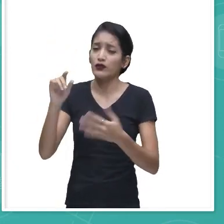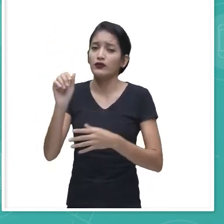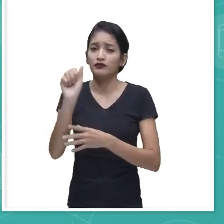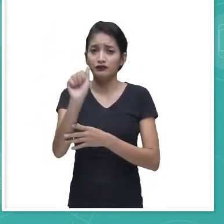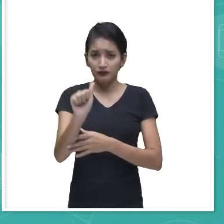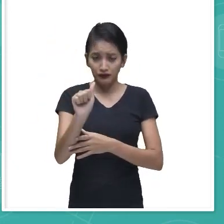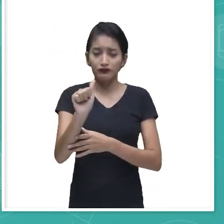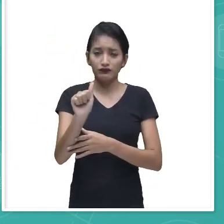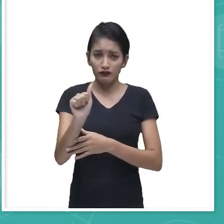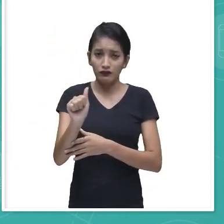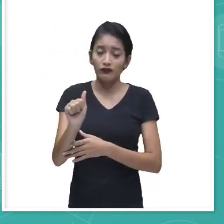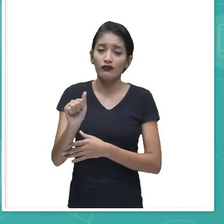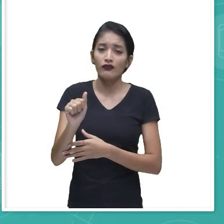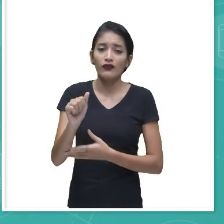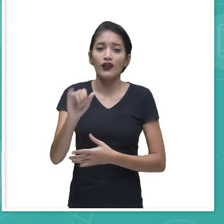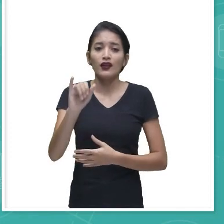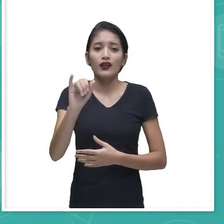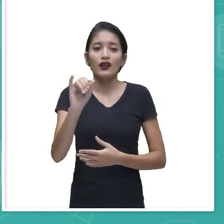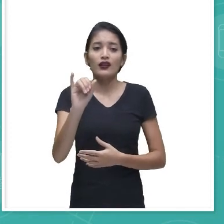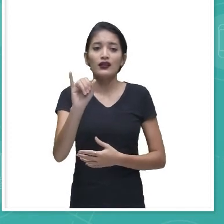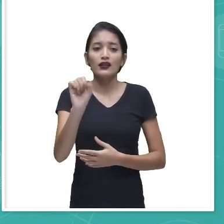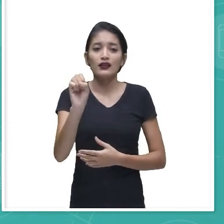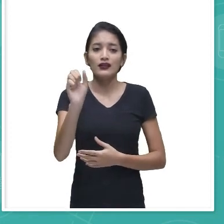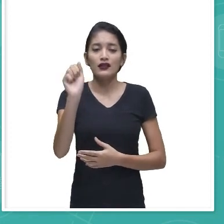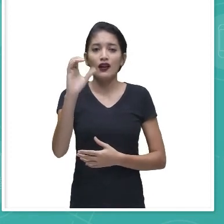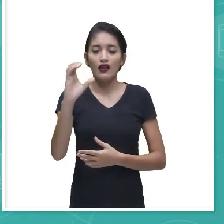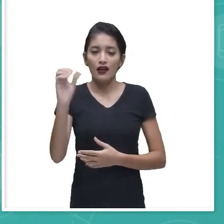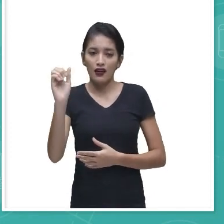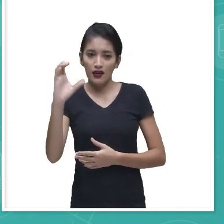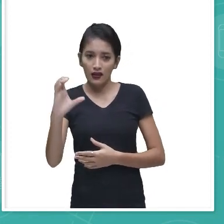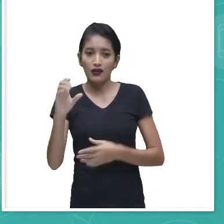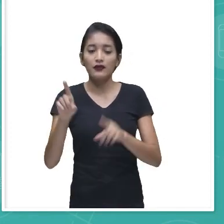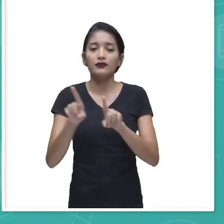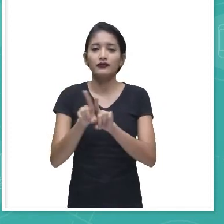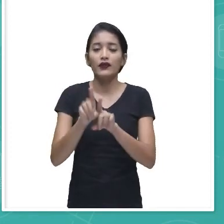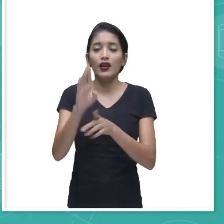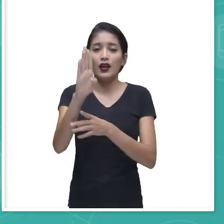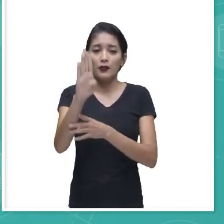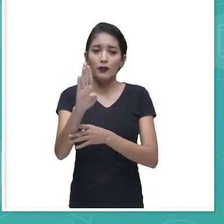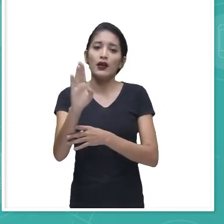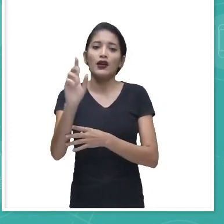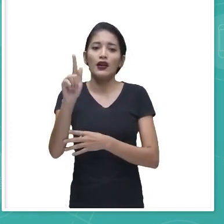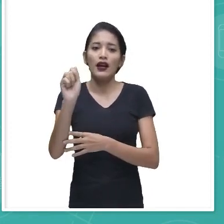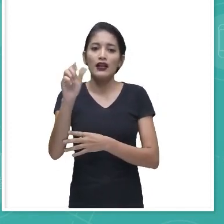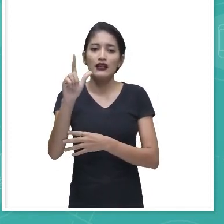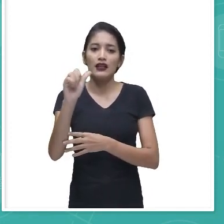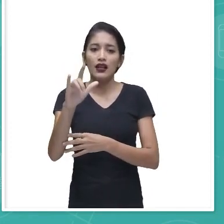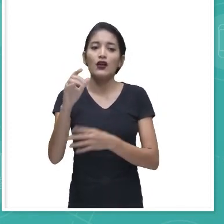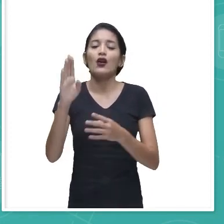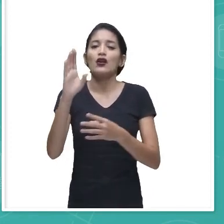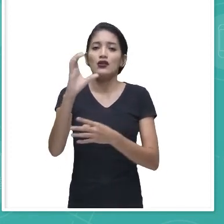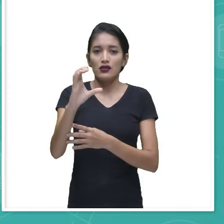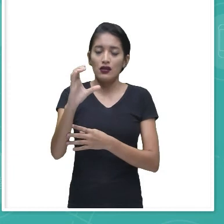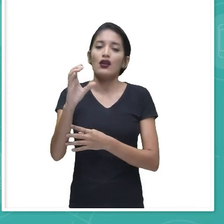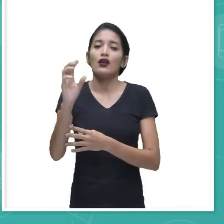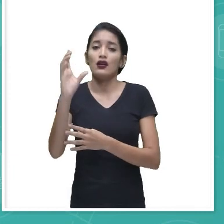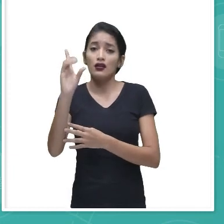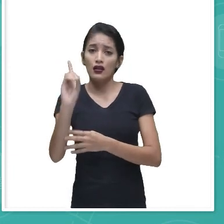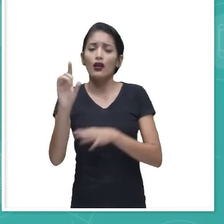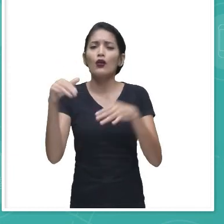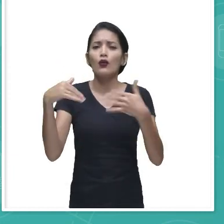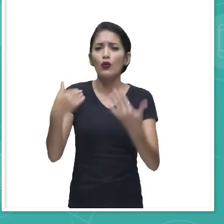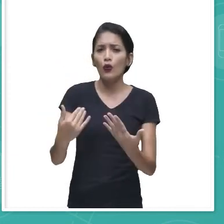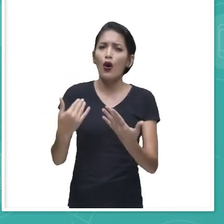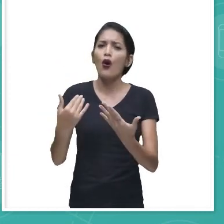Newton. B, Galileu Galilei. C, Edwin Hubble. Ou letra D, Albert Einstein. Então vamos ver os